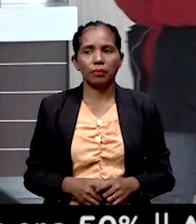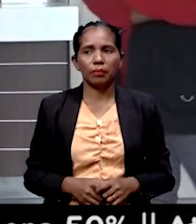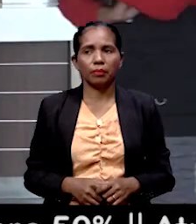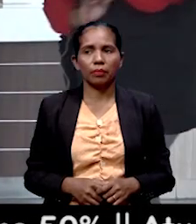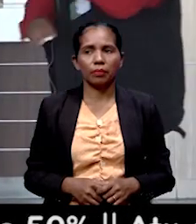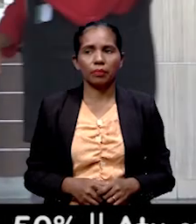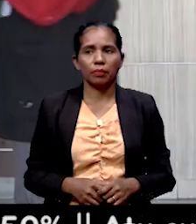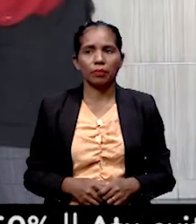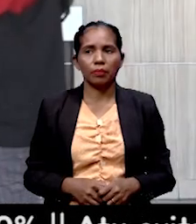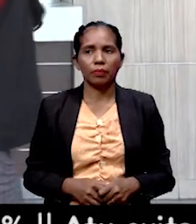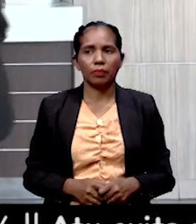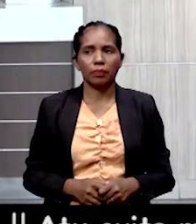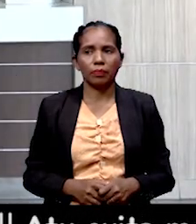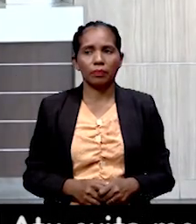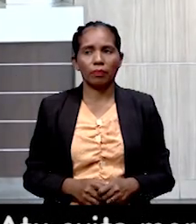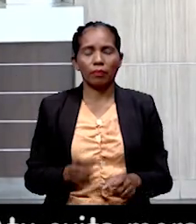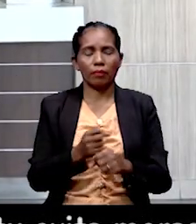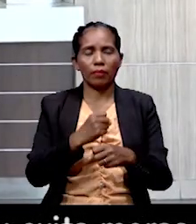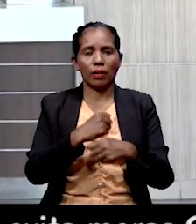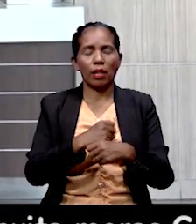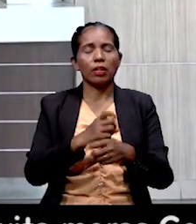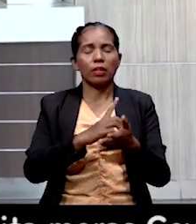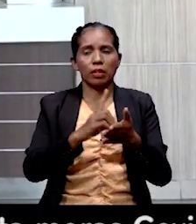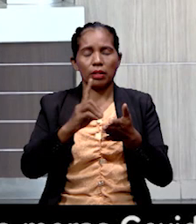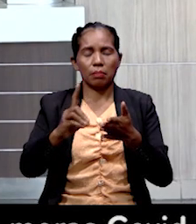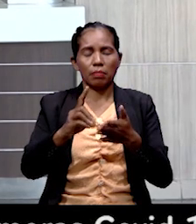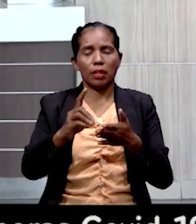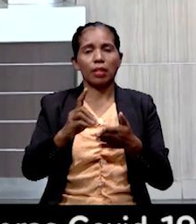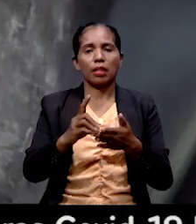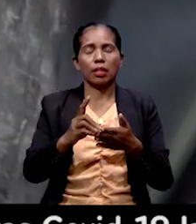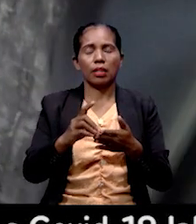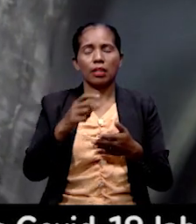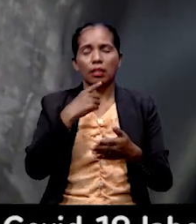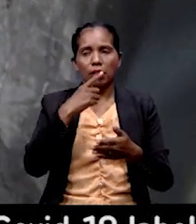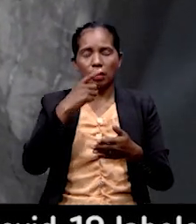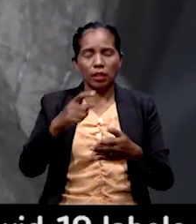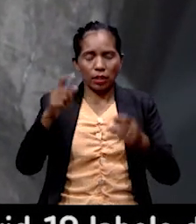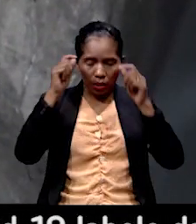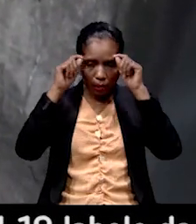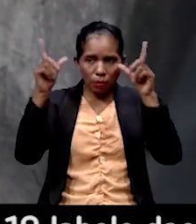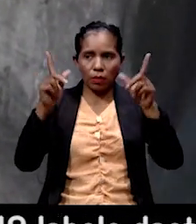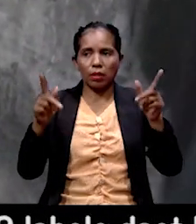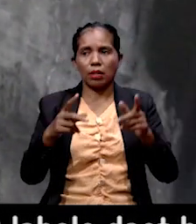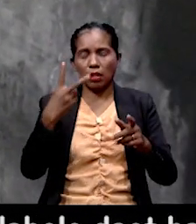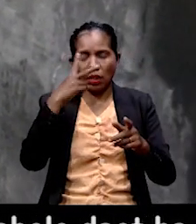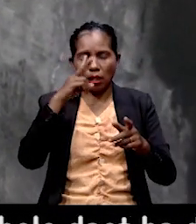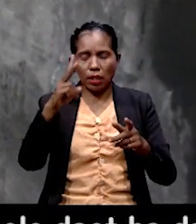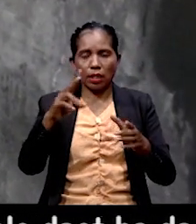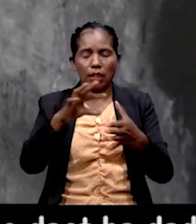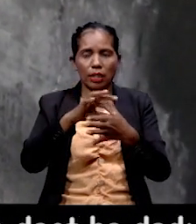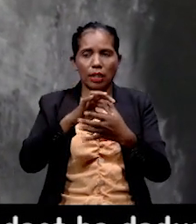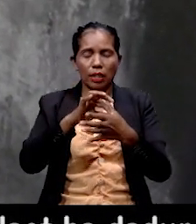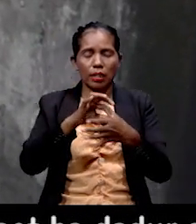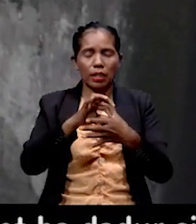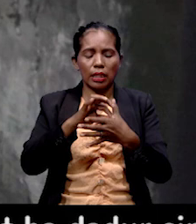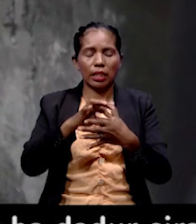Lihusia e Faese na inspeção no Behalau e semana ne, ba restaurante Burger King e Timor Plaza no Colmeira, identifica nang manu balung liu na